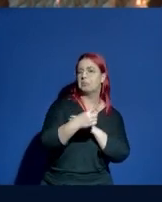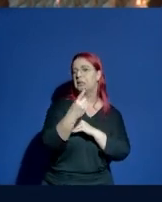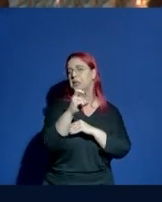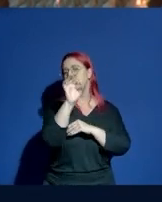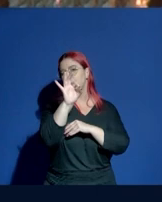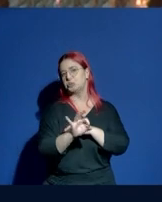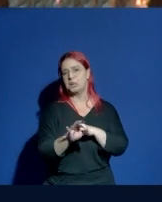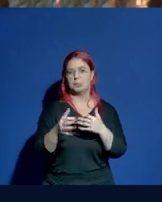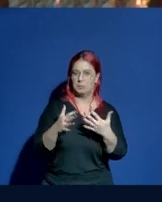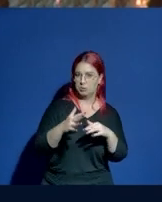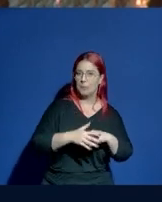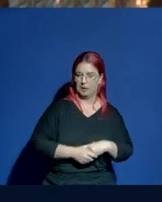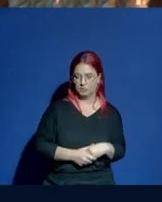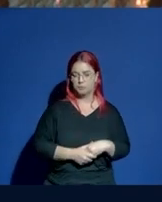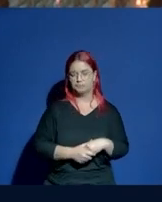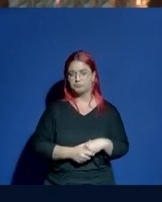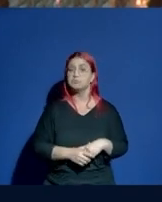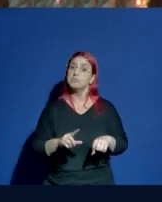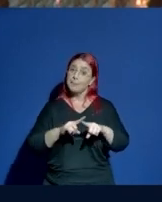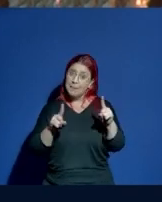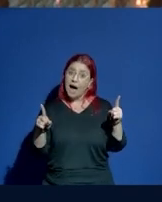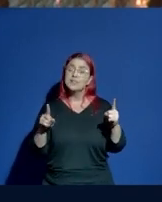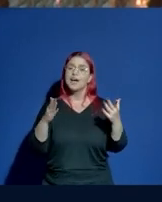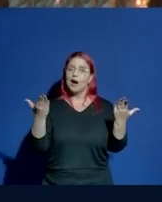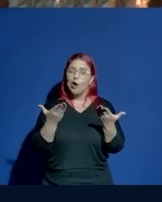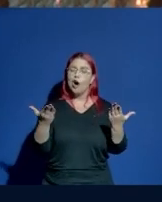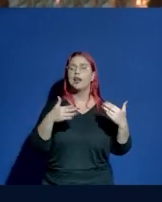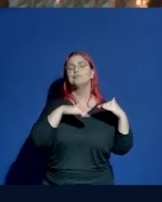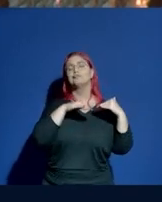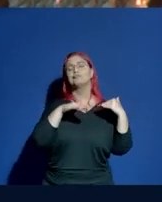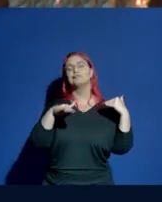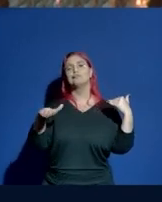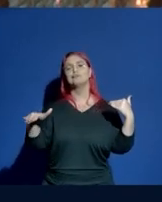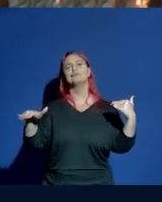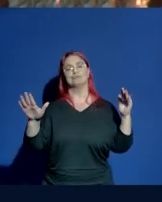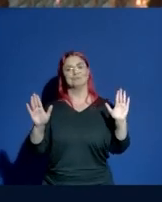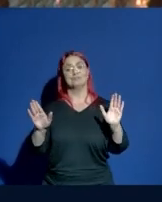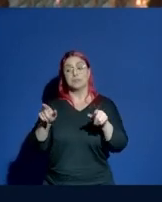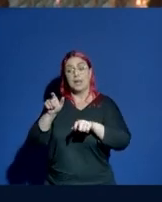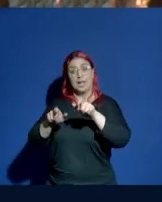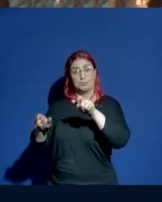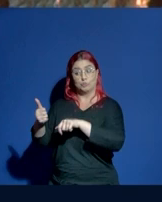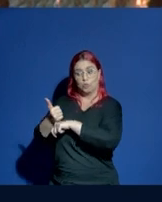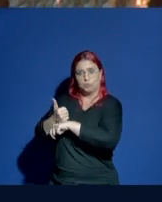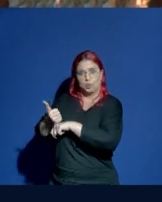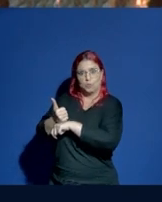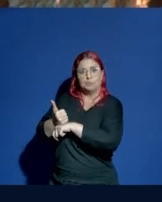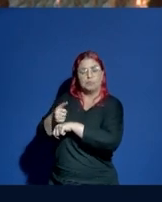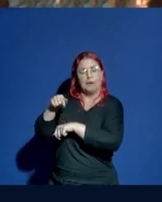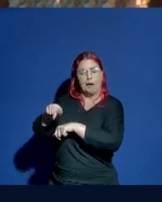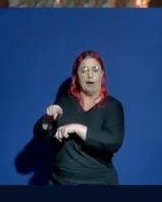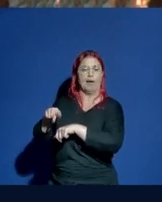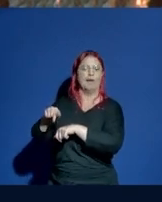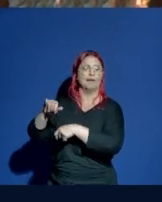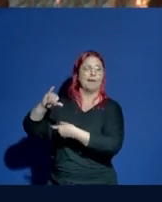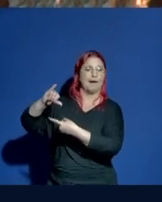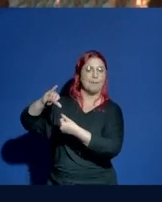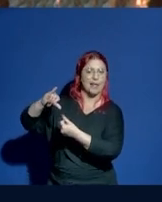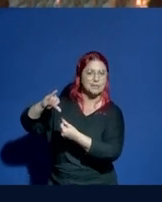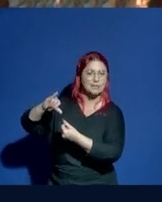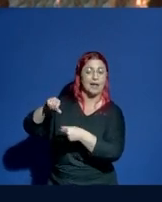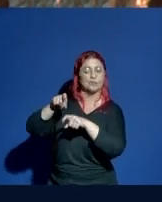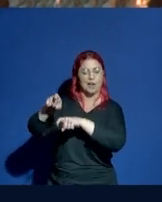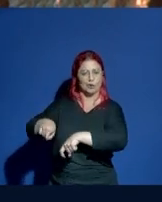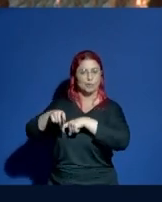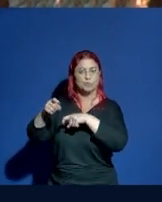15%. Mas as coisas estão se acomodando e o produtor é muito capitalizado e o negócio Agrícola no Brasil é muito